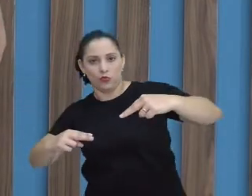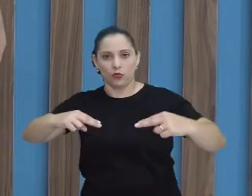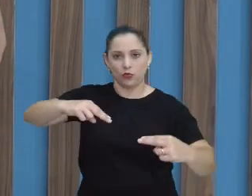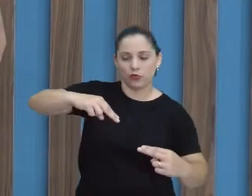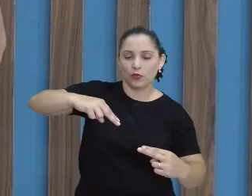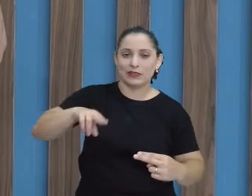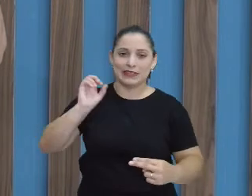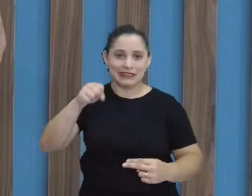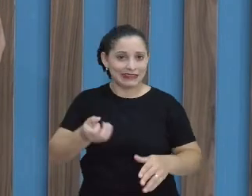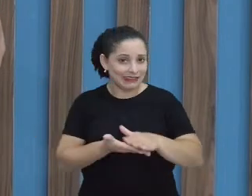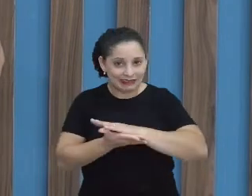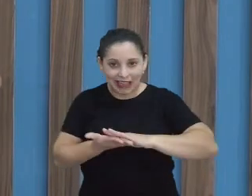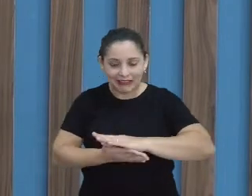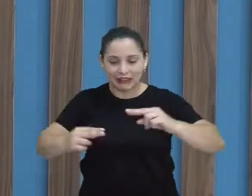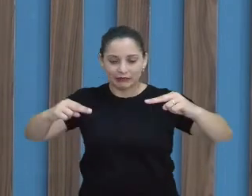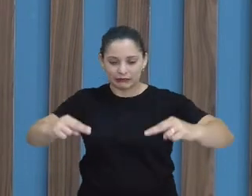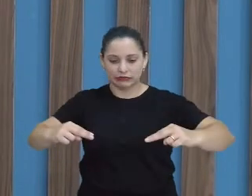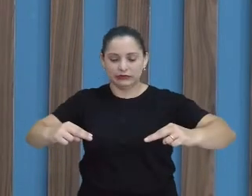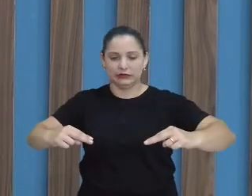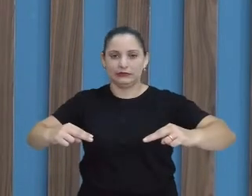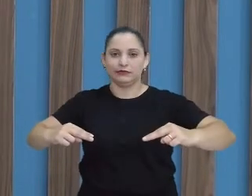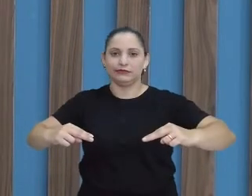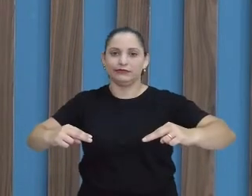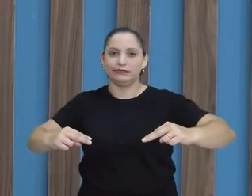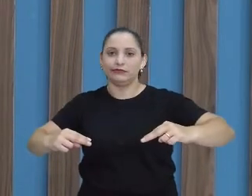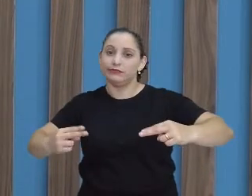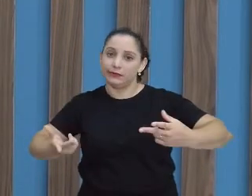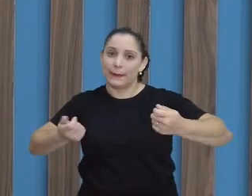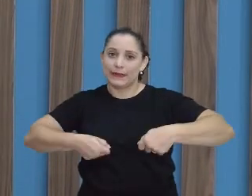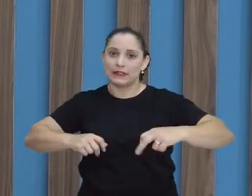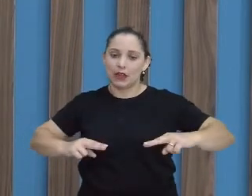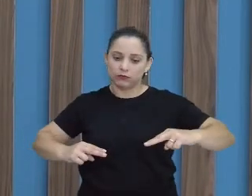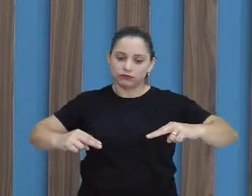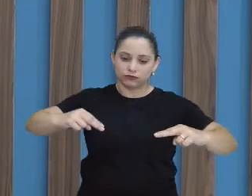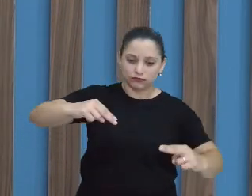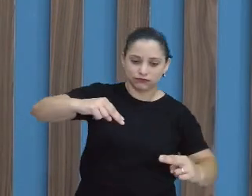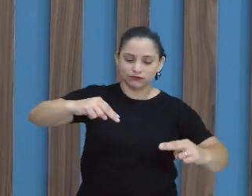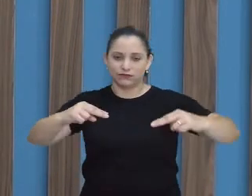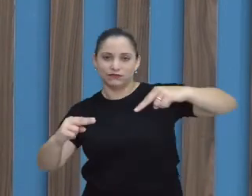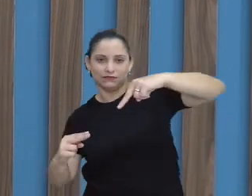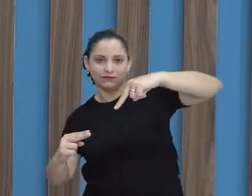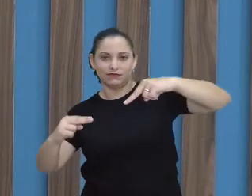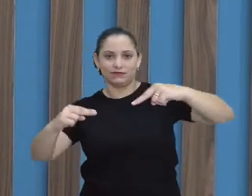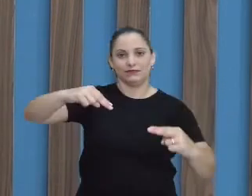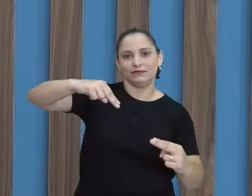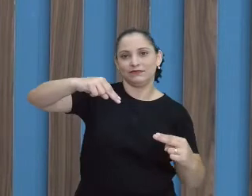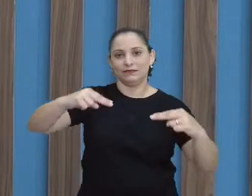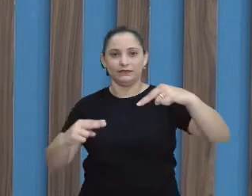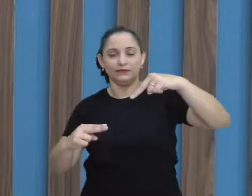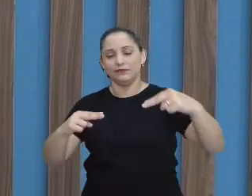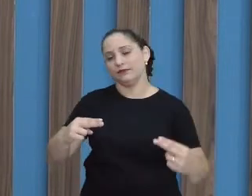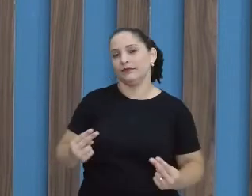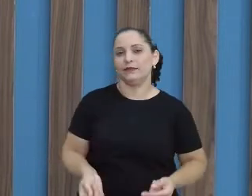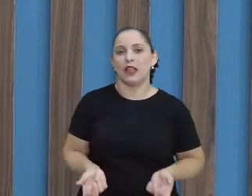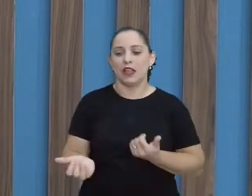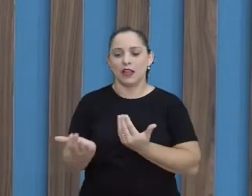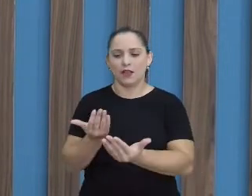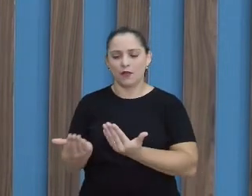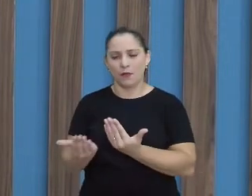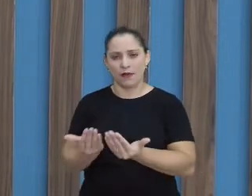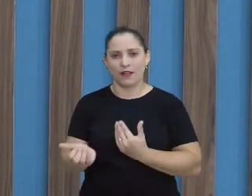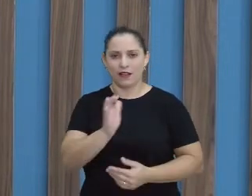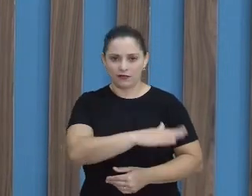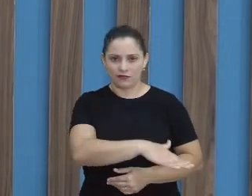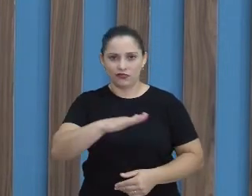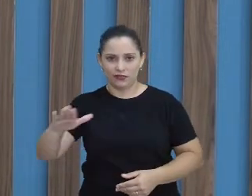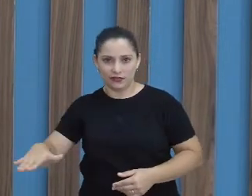na mesma retinha, né? Mostrando essa questão de igualdade aí da massa, né? De uma criança com outra. Então, a gente